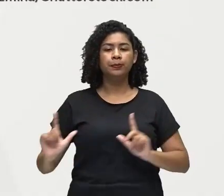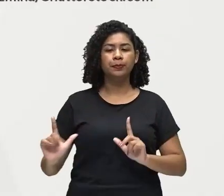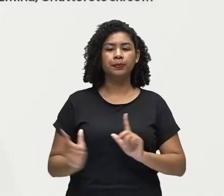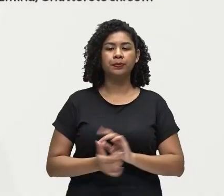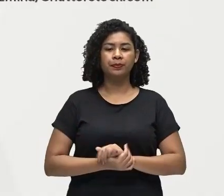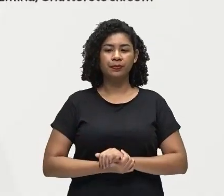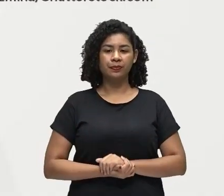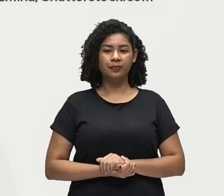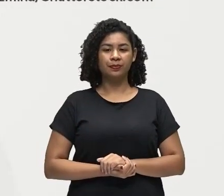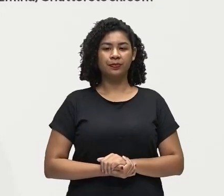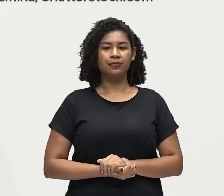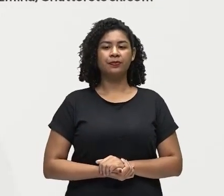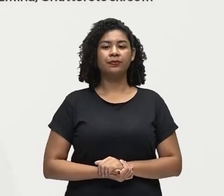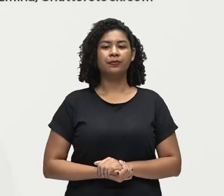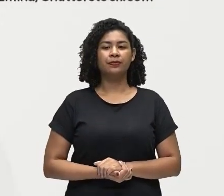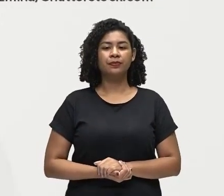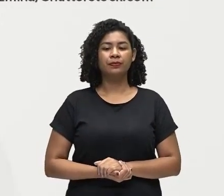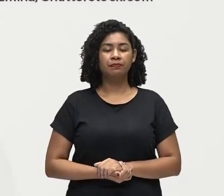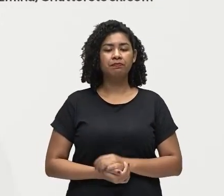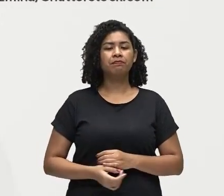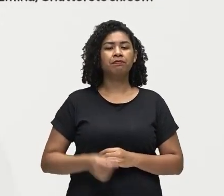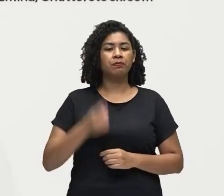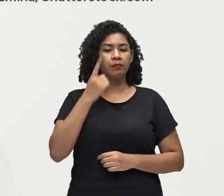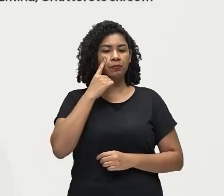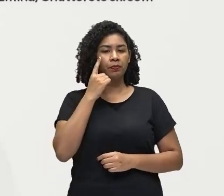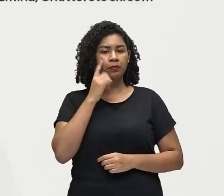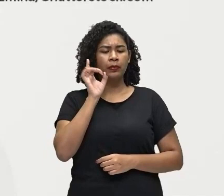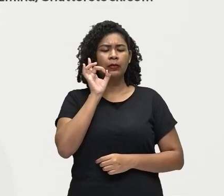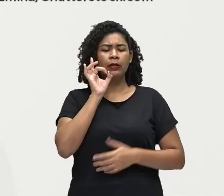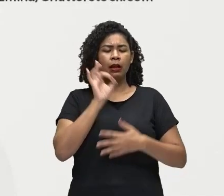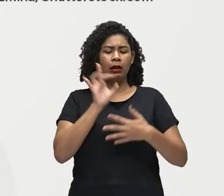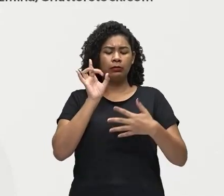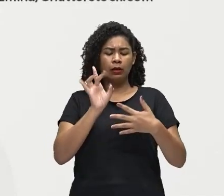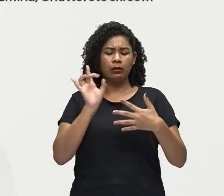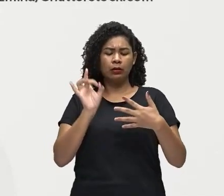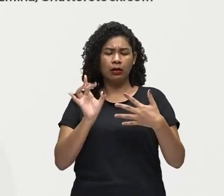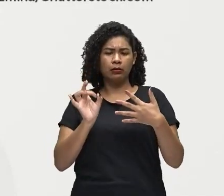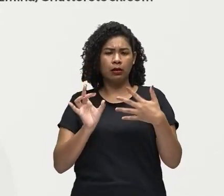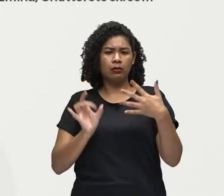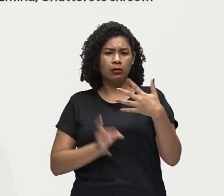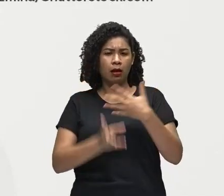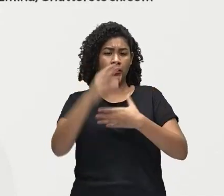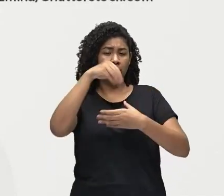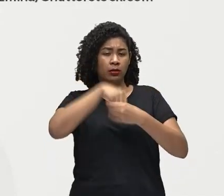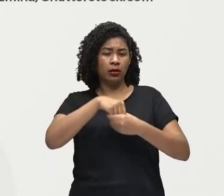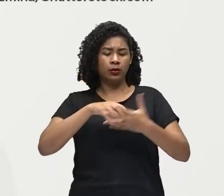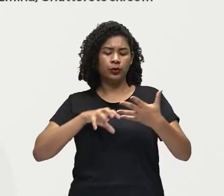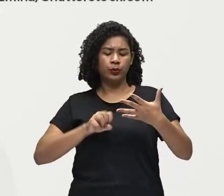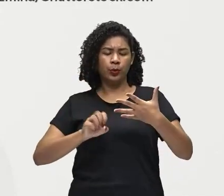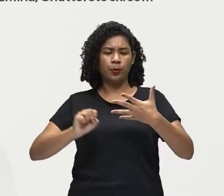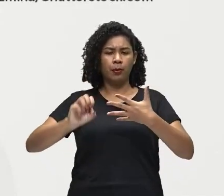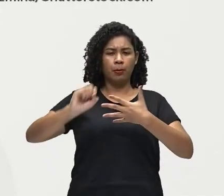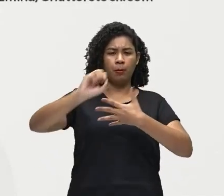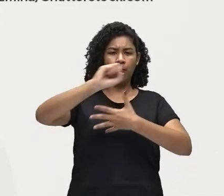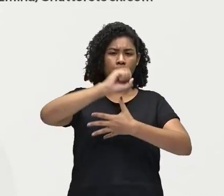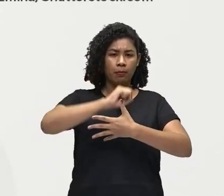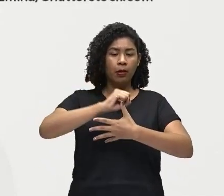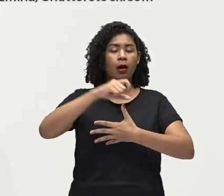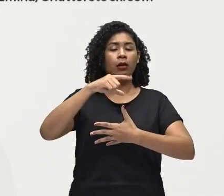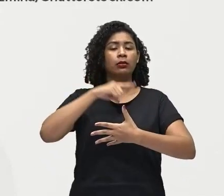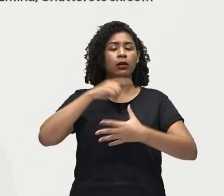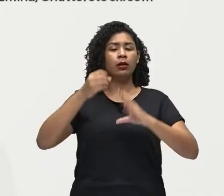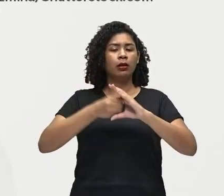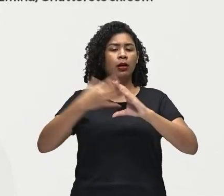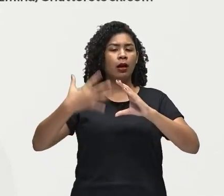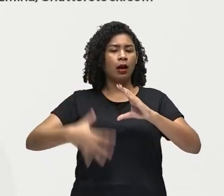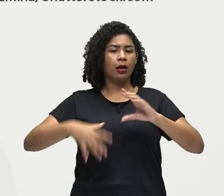lá. Cada um dos componentes das cadeias alimentares caracteriza-se por terem organismos